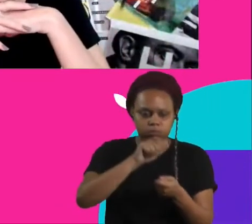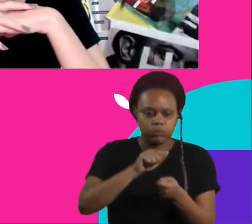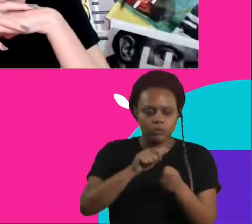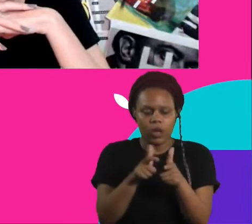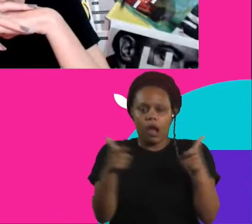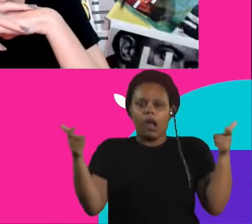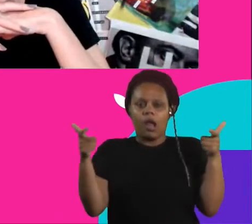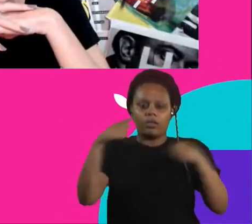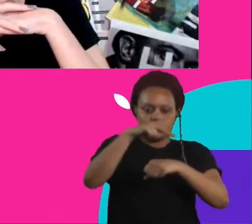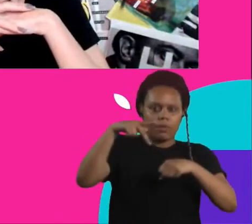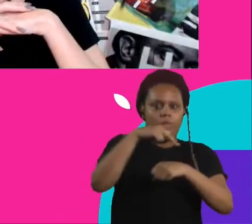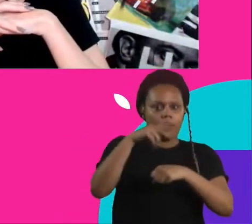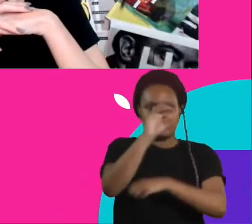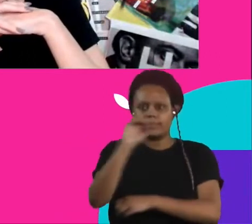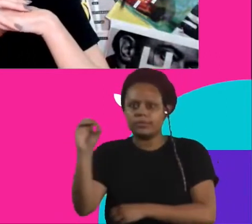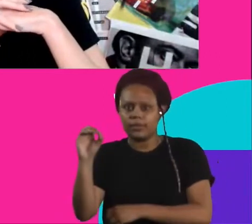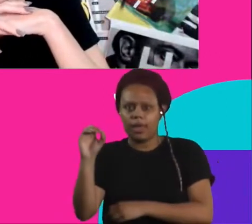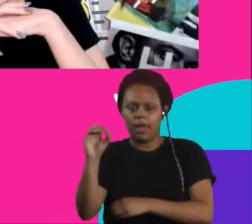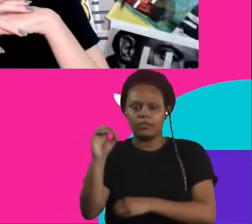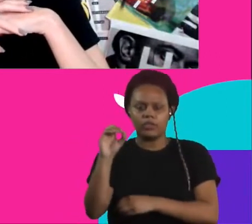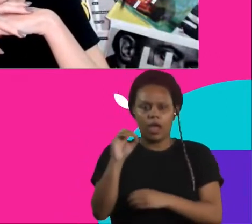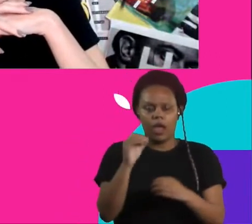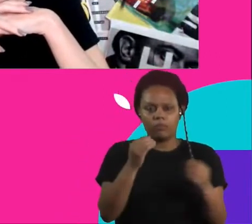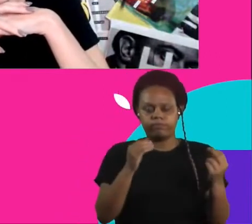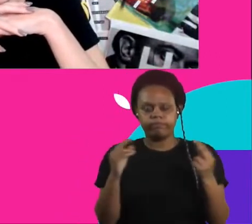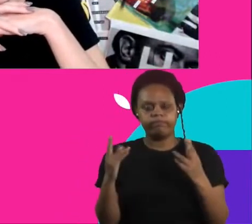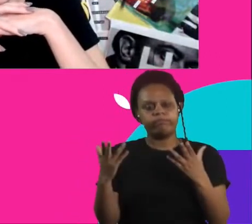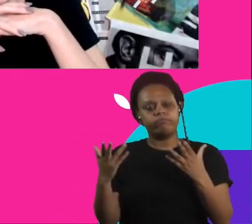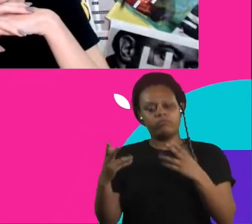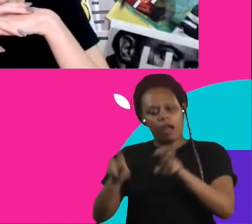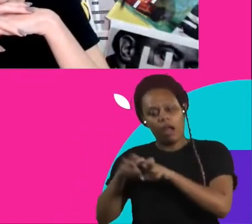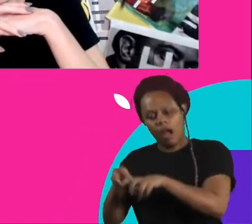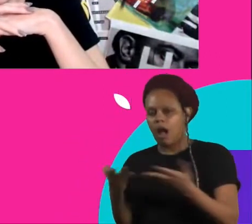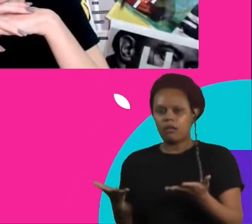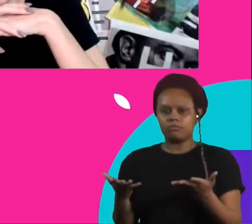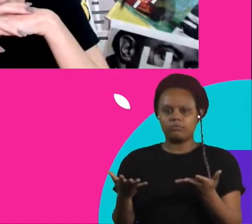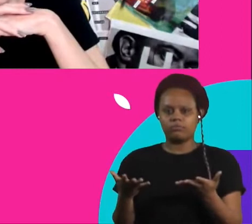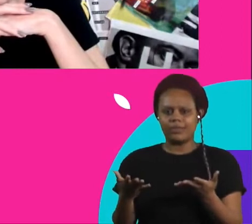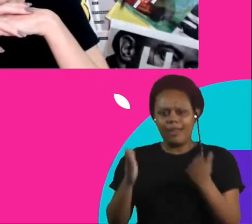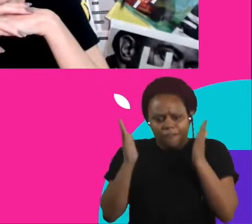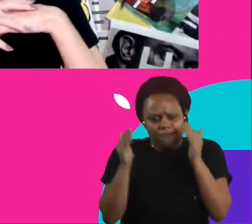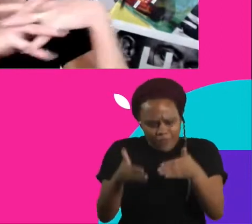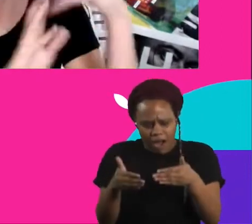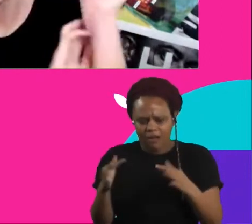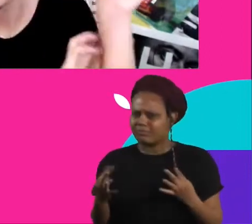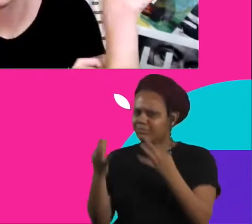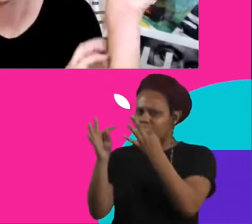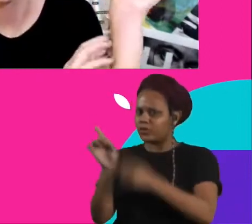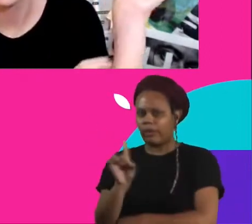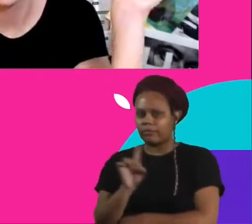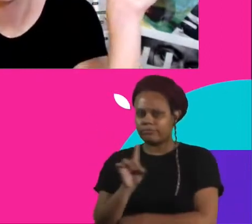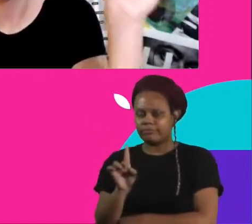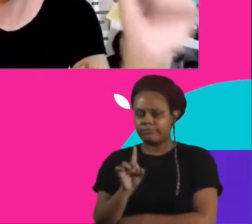país, de uma grande cidade, estou falando de um centro urbano, eu estou falando de quem já nasceu e já está focado no mundo da tecnologia ou não,